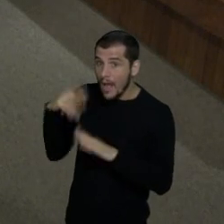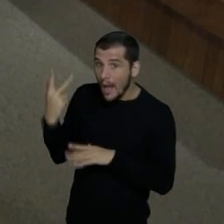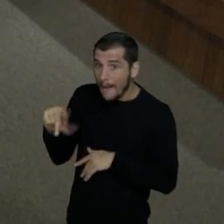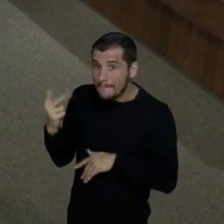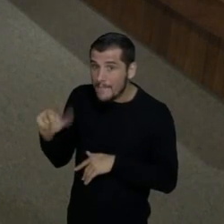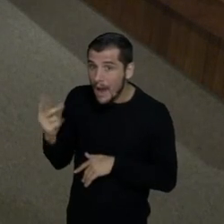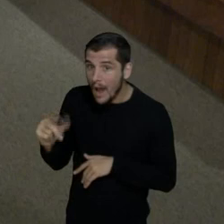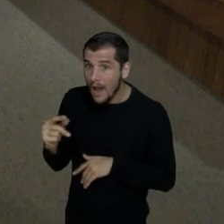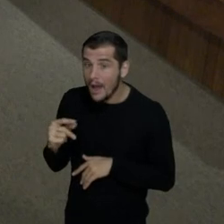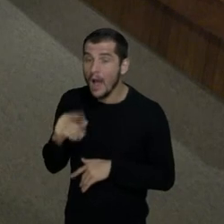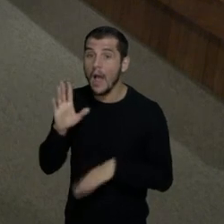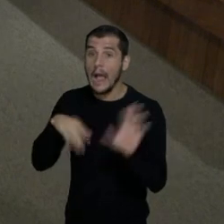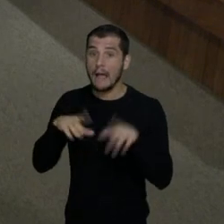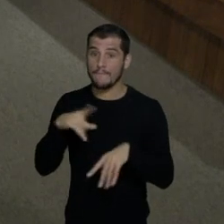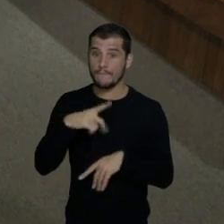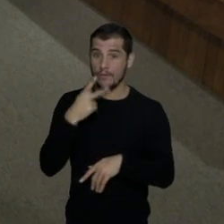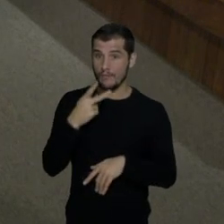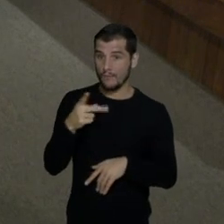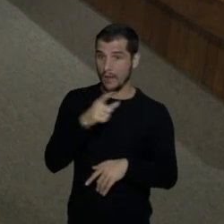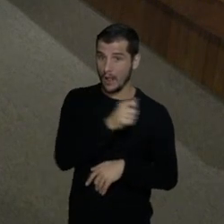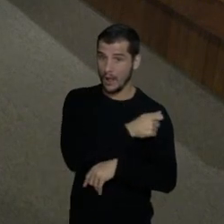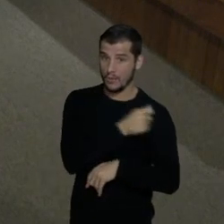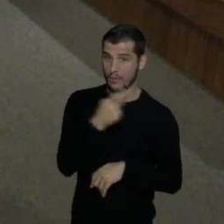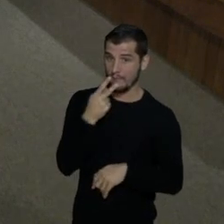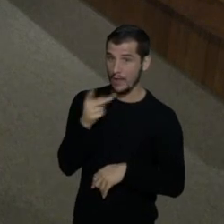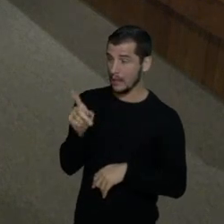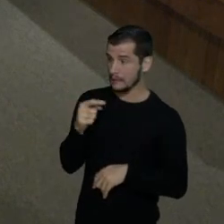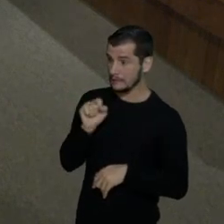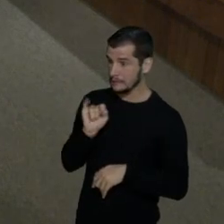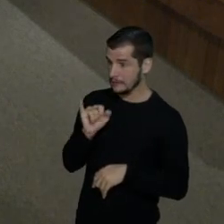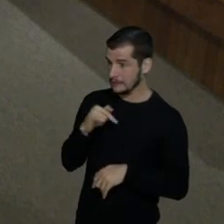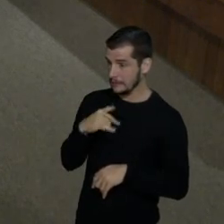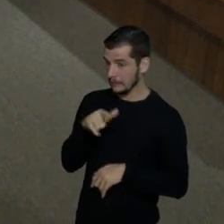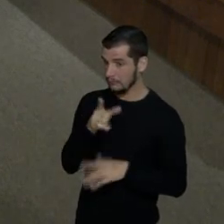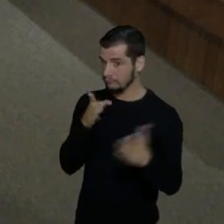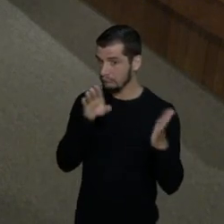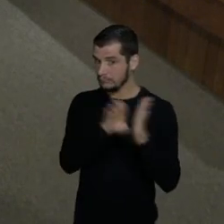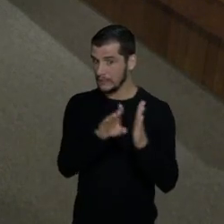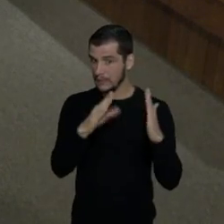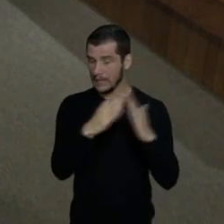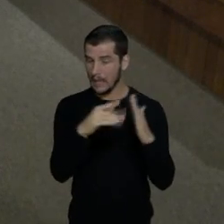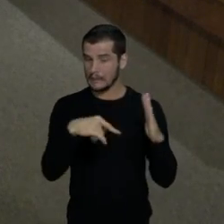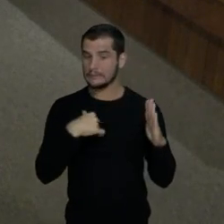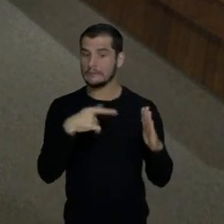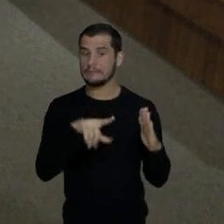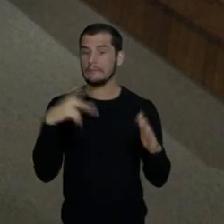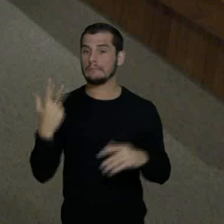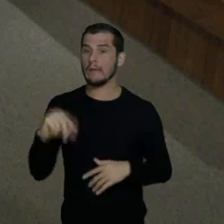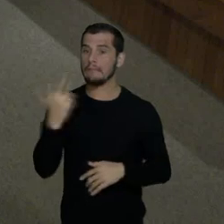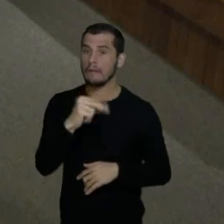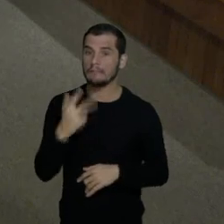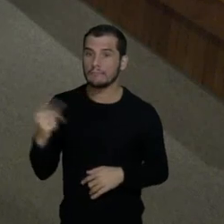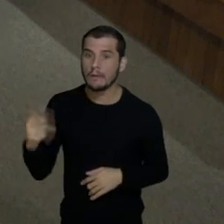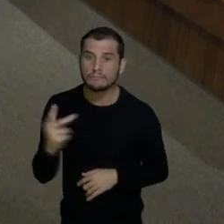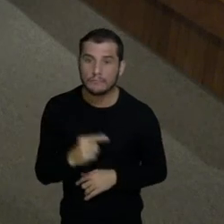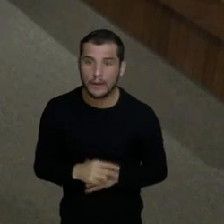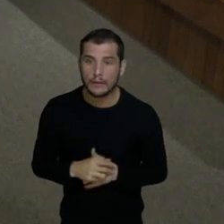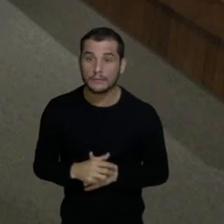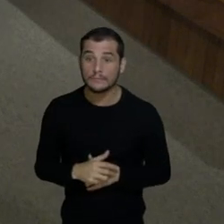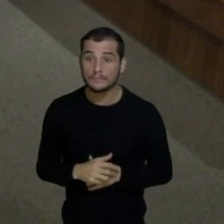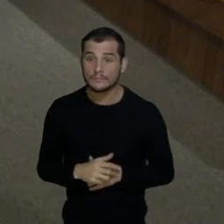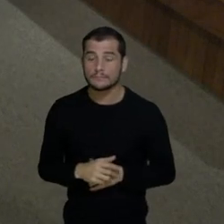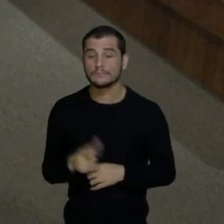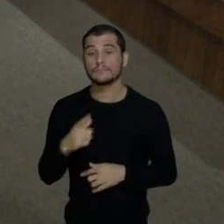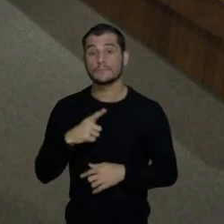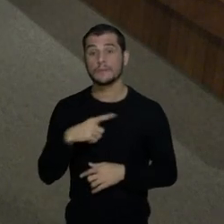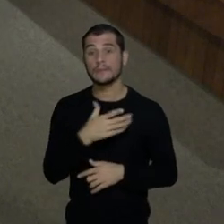falava ó não posso porque eu vou apanhar de vara quando chegar em casa se ele apanha quando chega o que que acontece né então